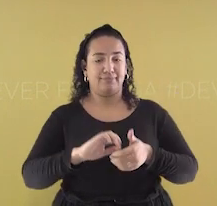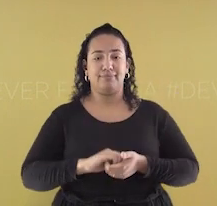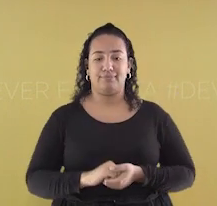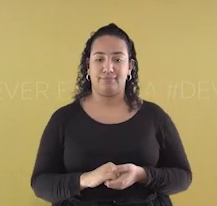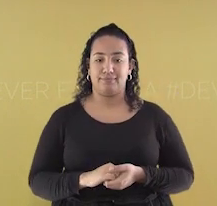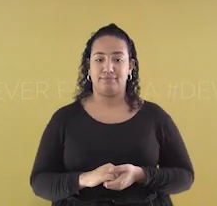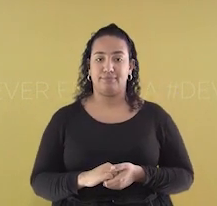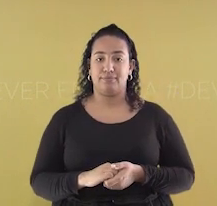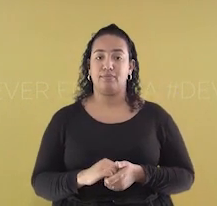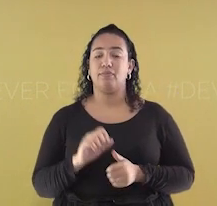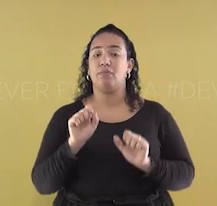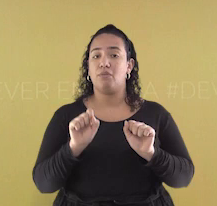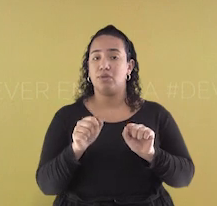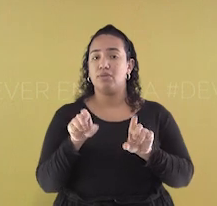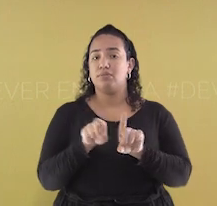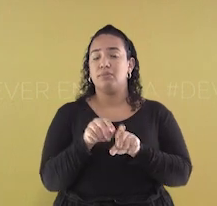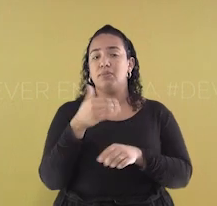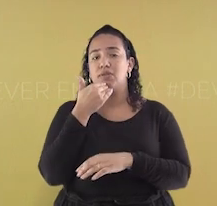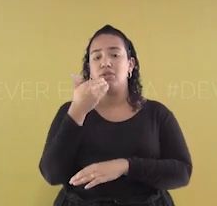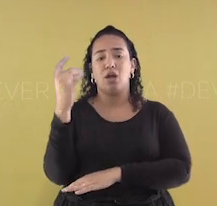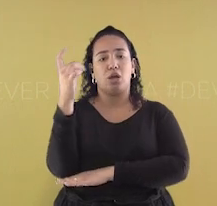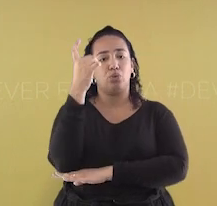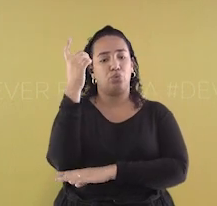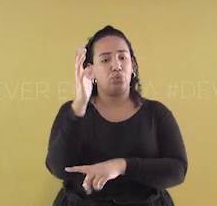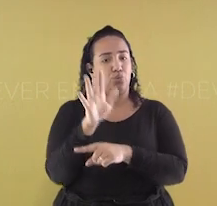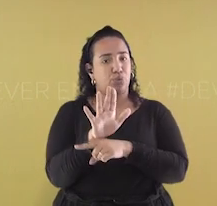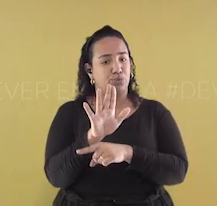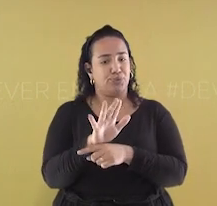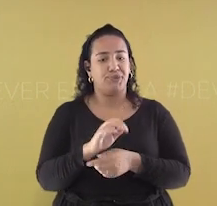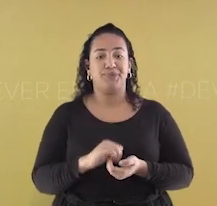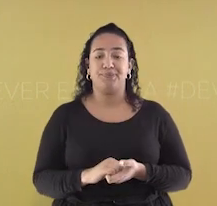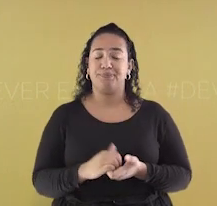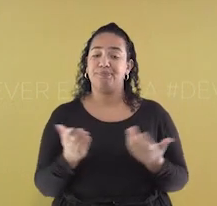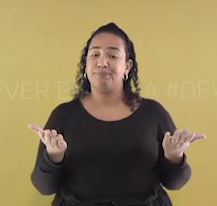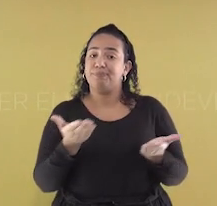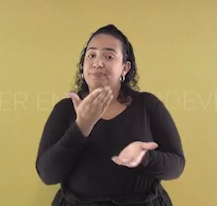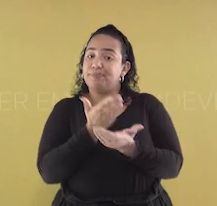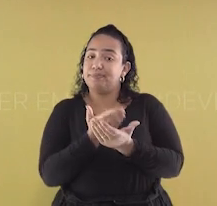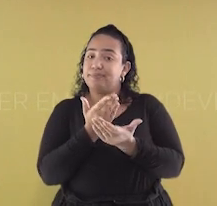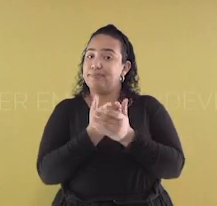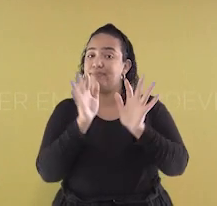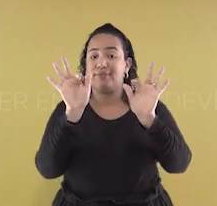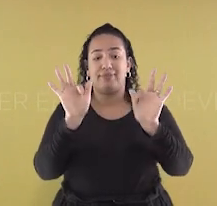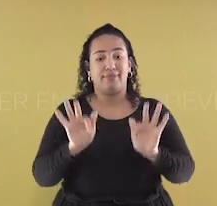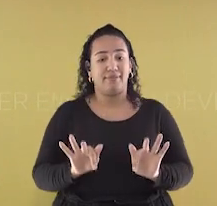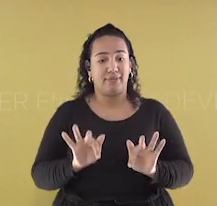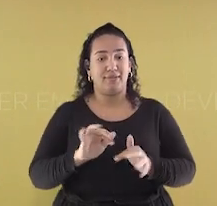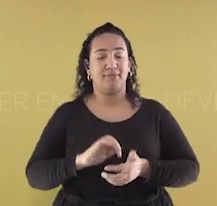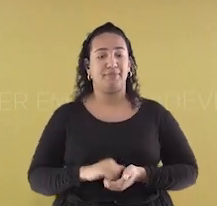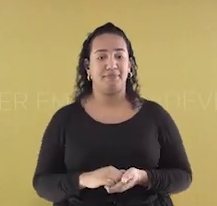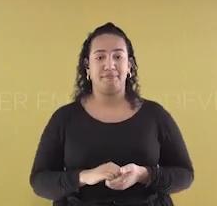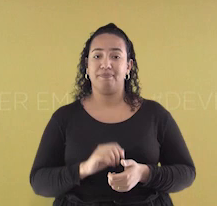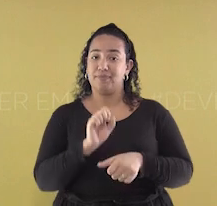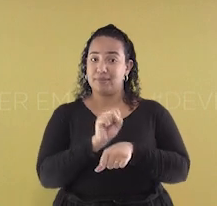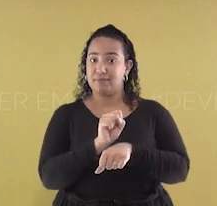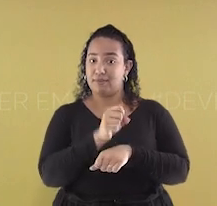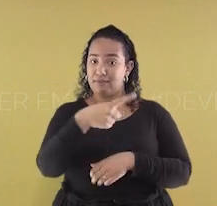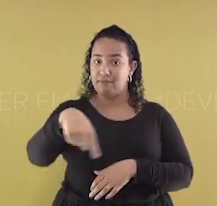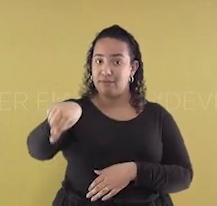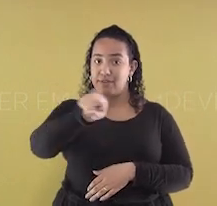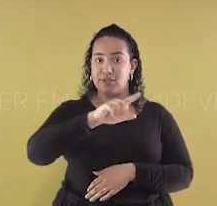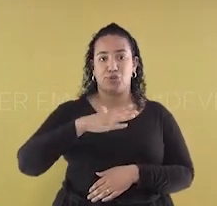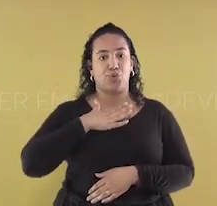para o QR Code que aparece na tela. Você pode pedir a ajuda de algum adulto para isso, tá bom? A nossa aula está chegando ao fim. E é